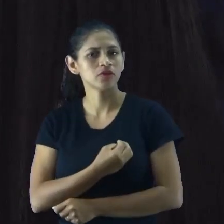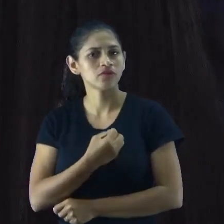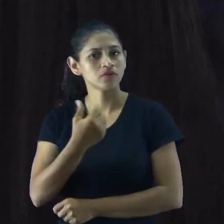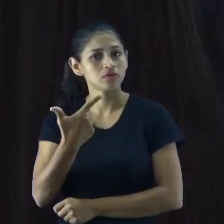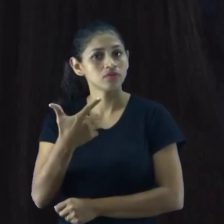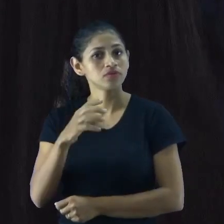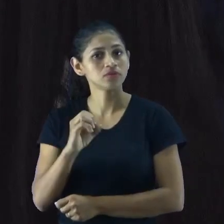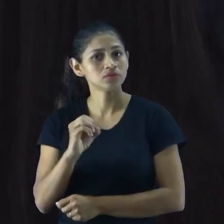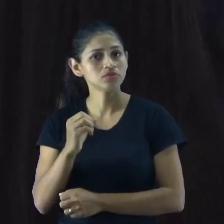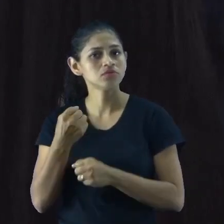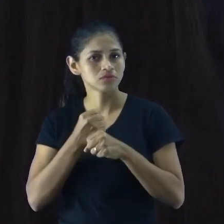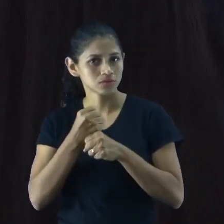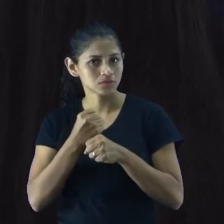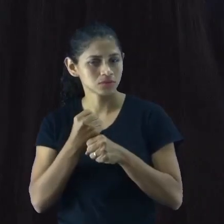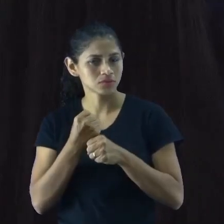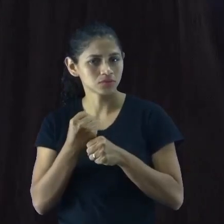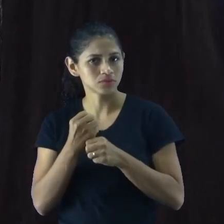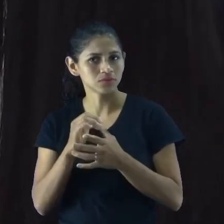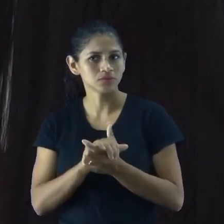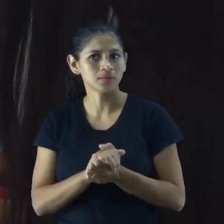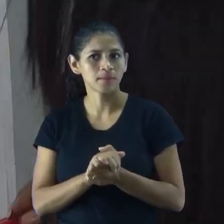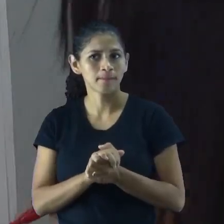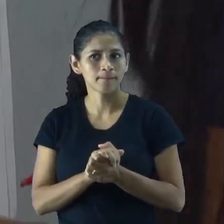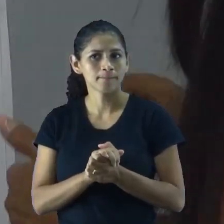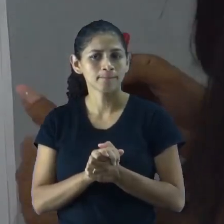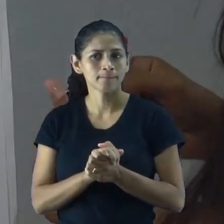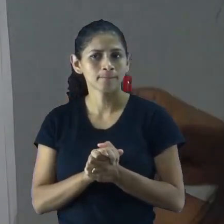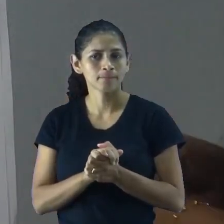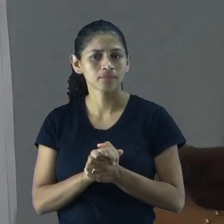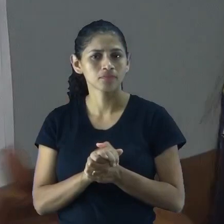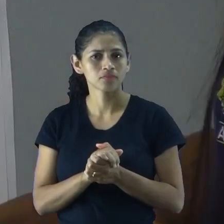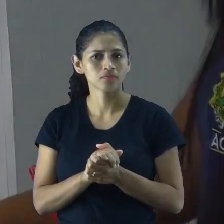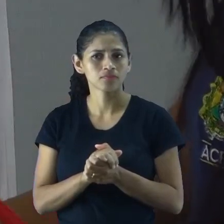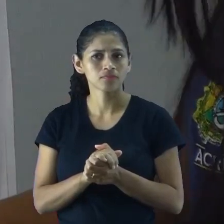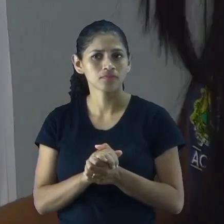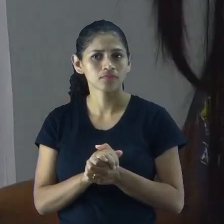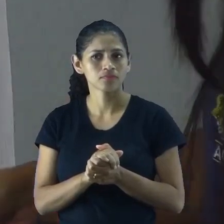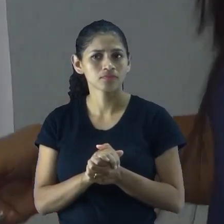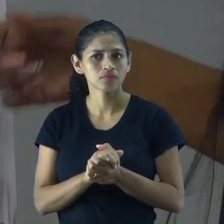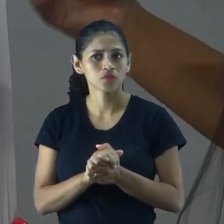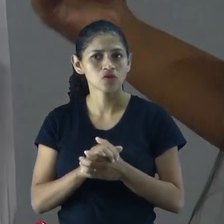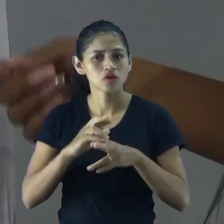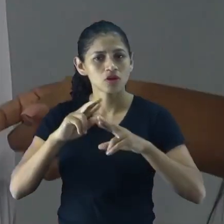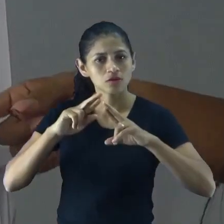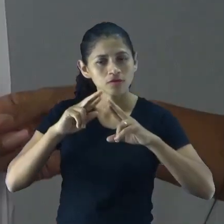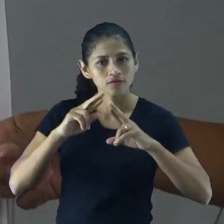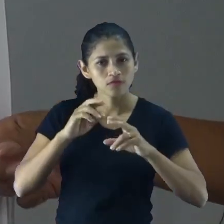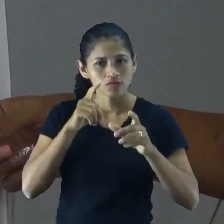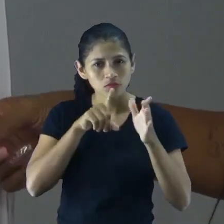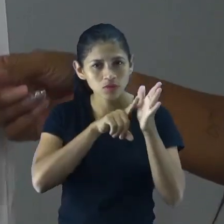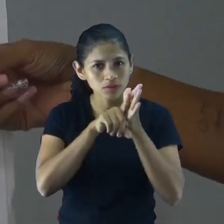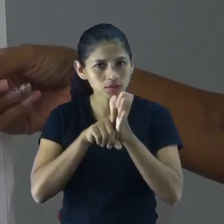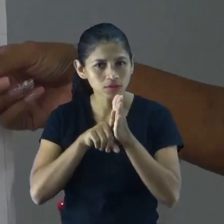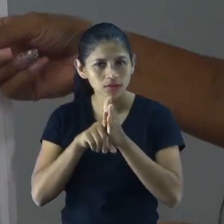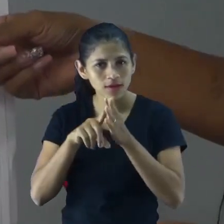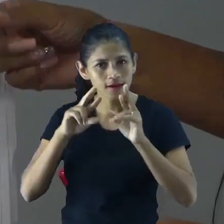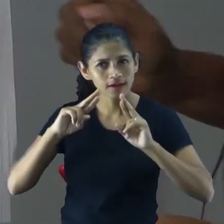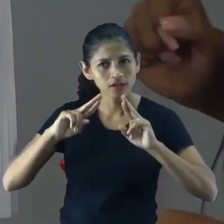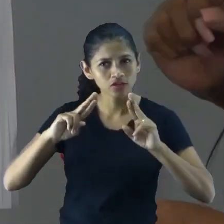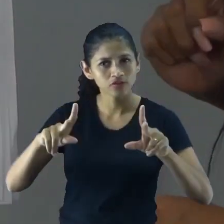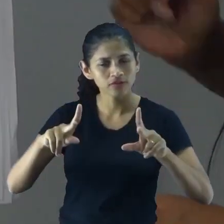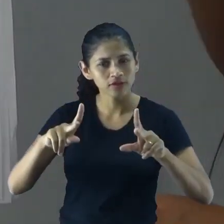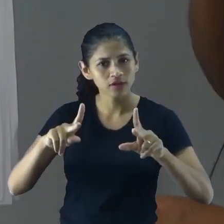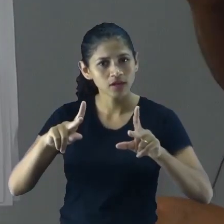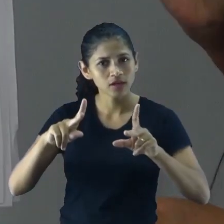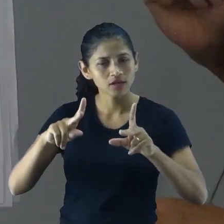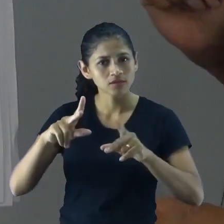o corvo vive mais que o leão a gente precisa saber a diferença entre 20 e 70